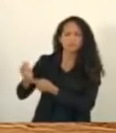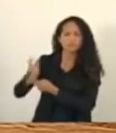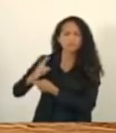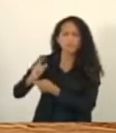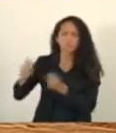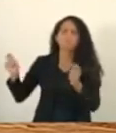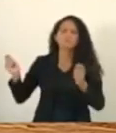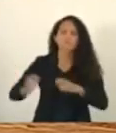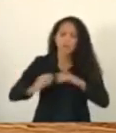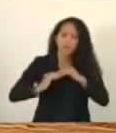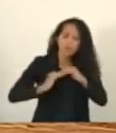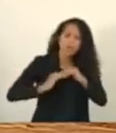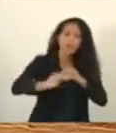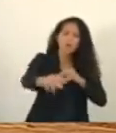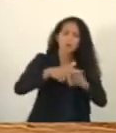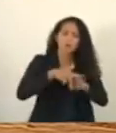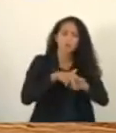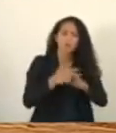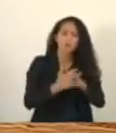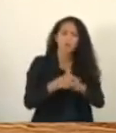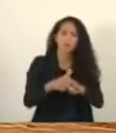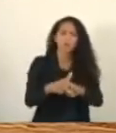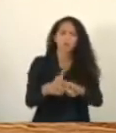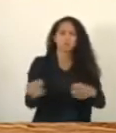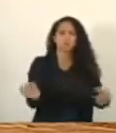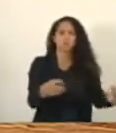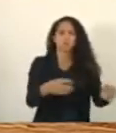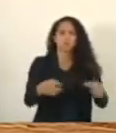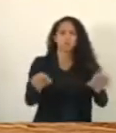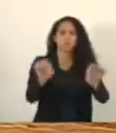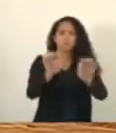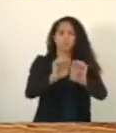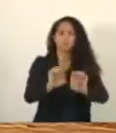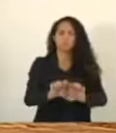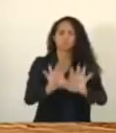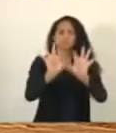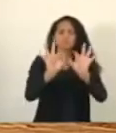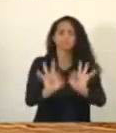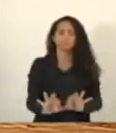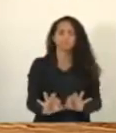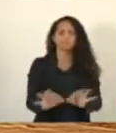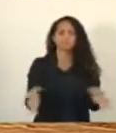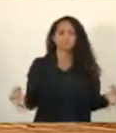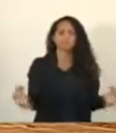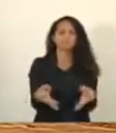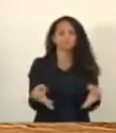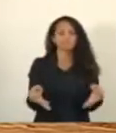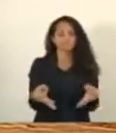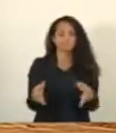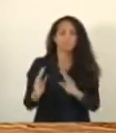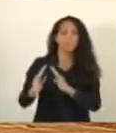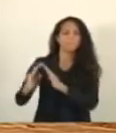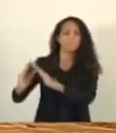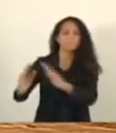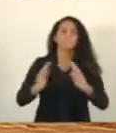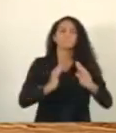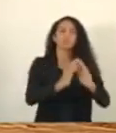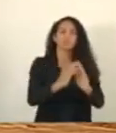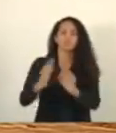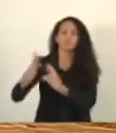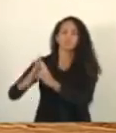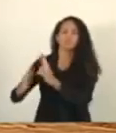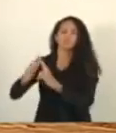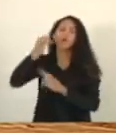Tem condição de dar uma rodovia totalmente estruturada para que o povo de Rio Bananal não passe